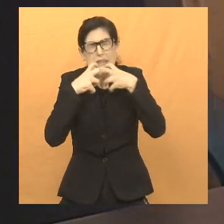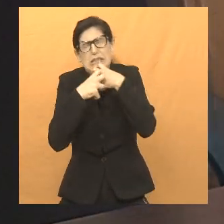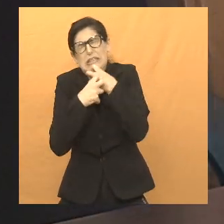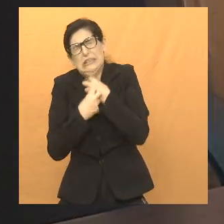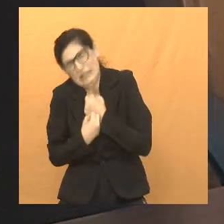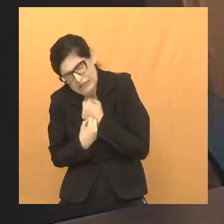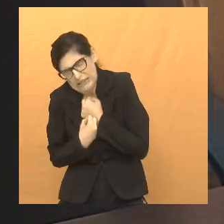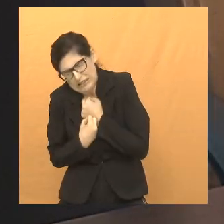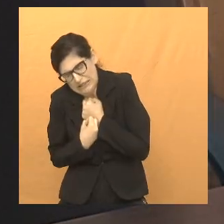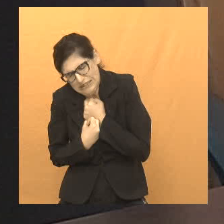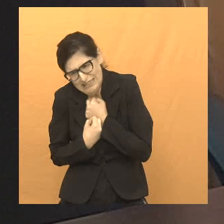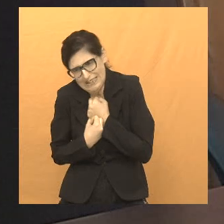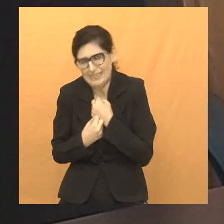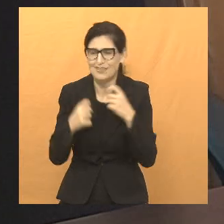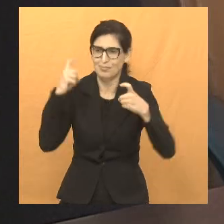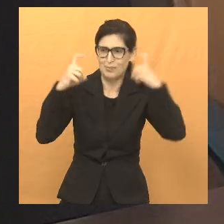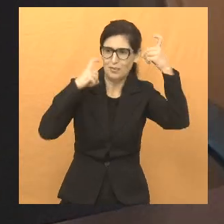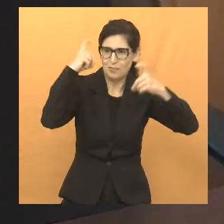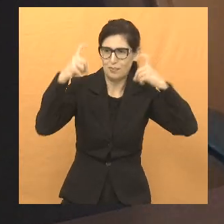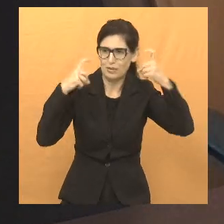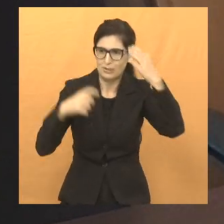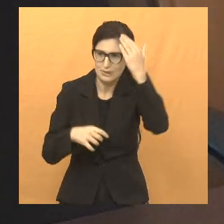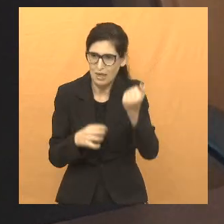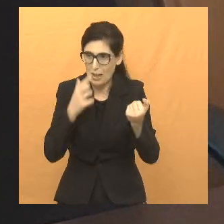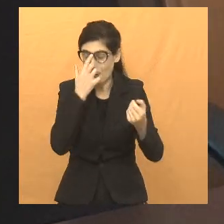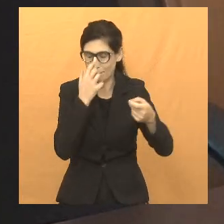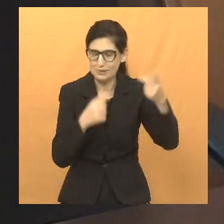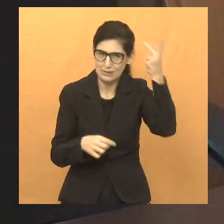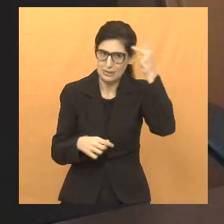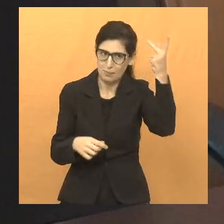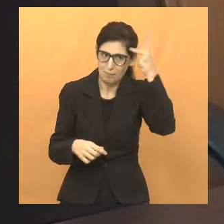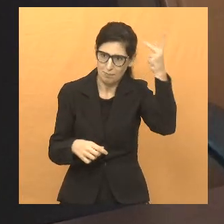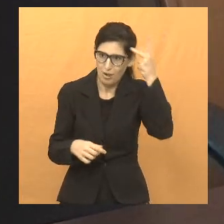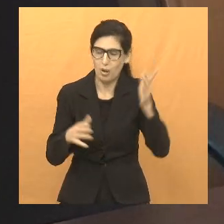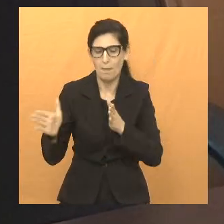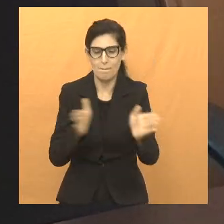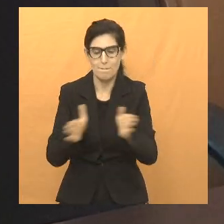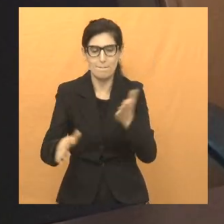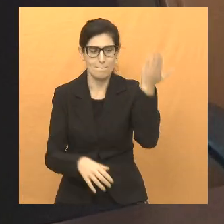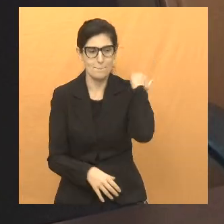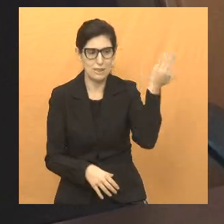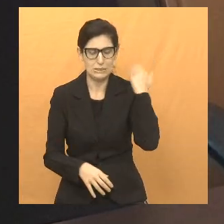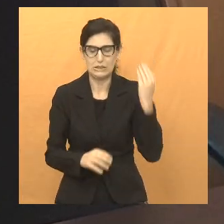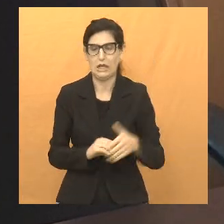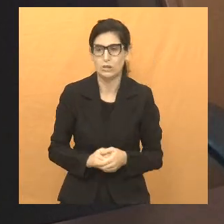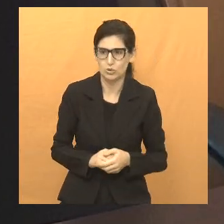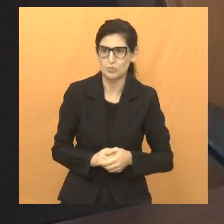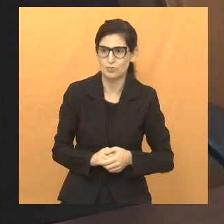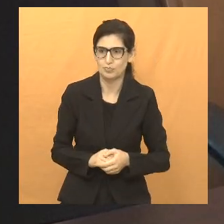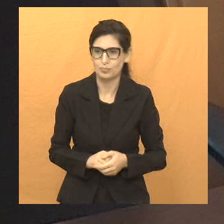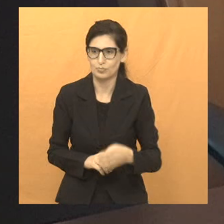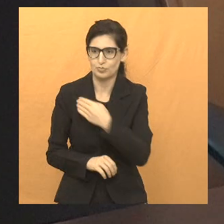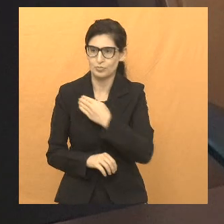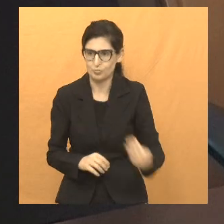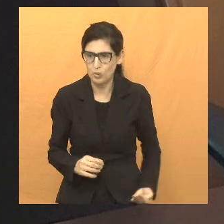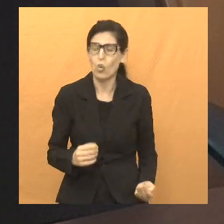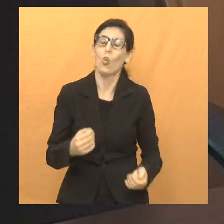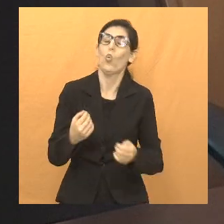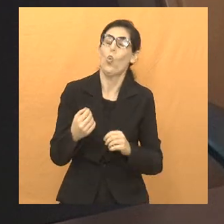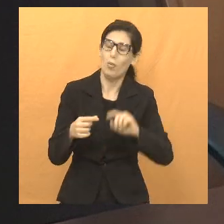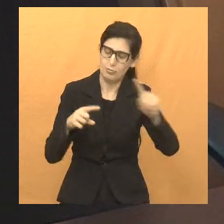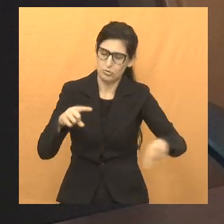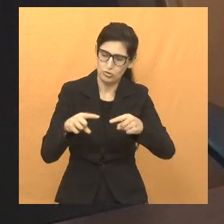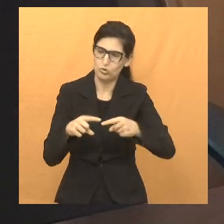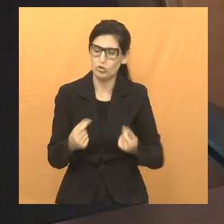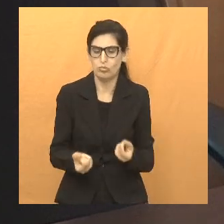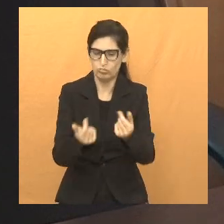Paulo foi o fomento no último governo do programa Mais Médico a inserir em grandes centros e capitais. Então, todas as cidades